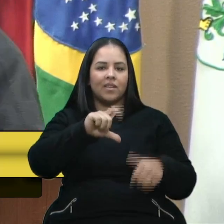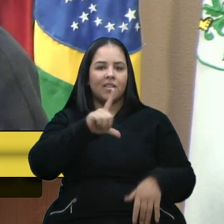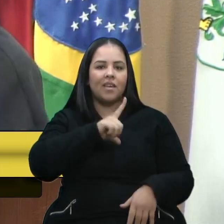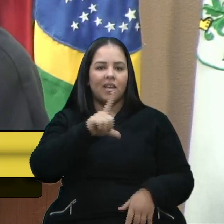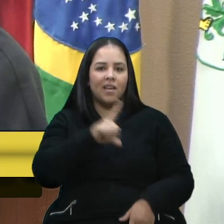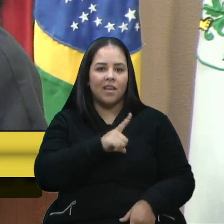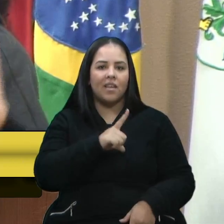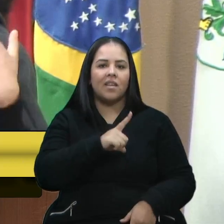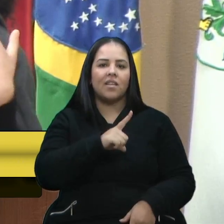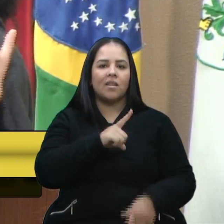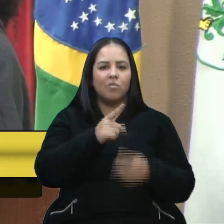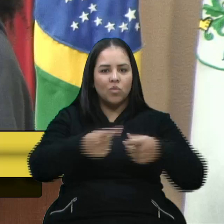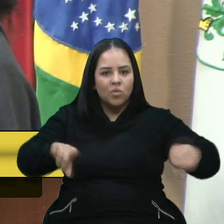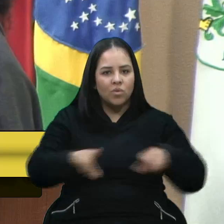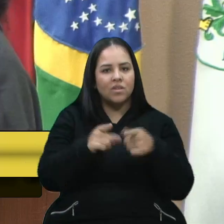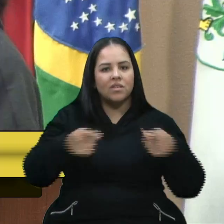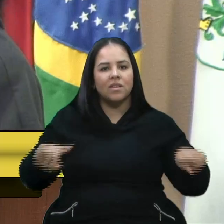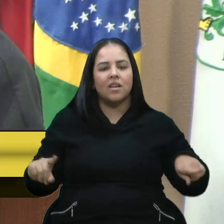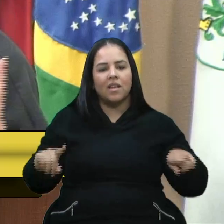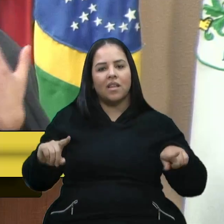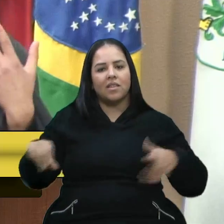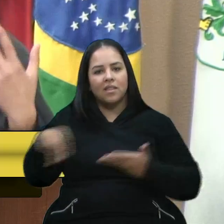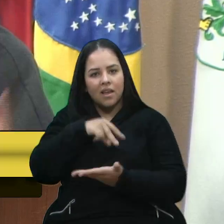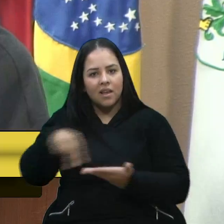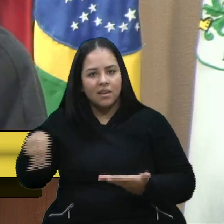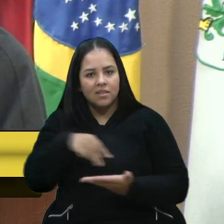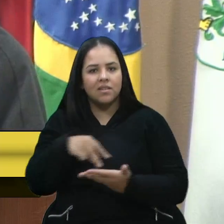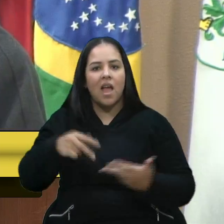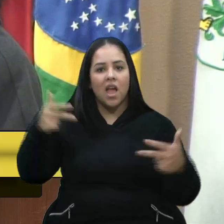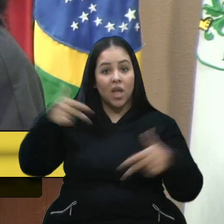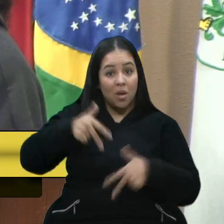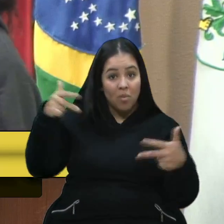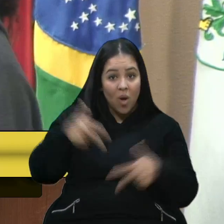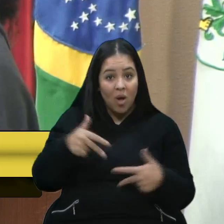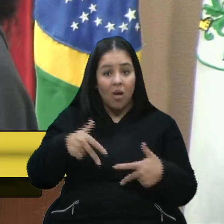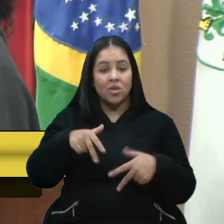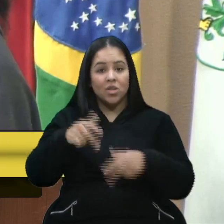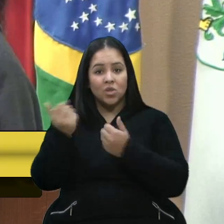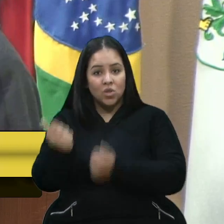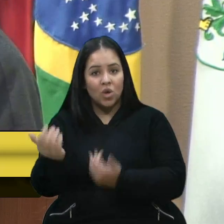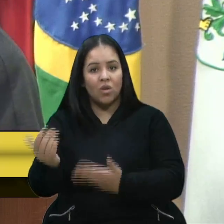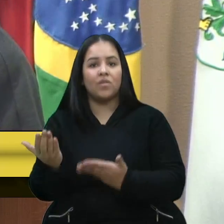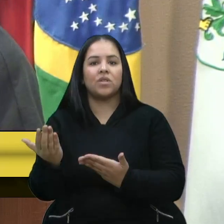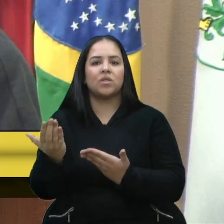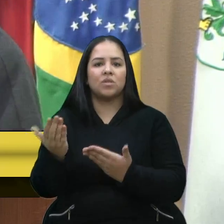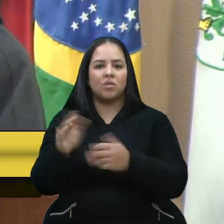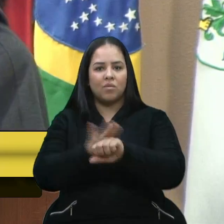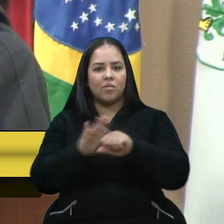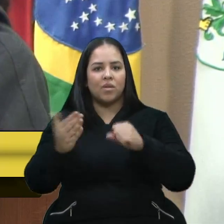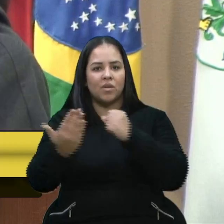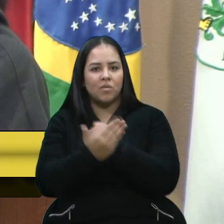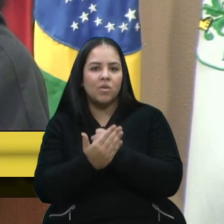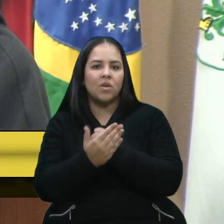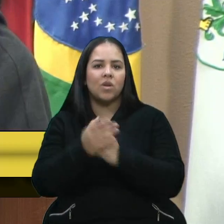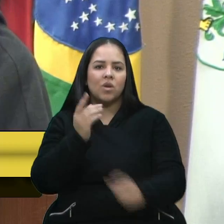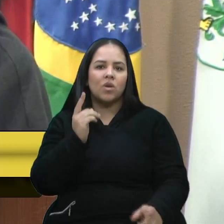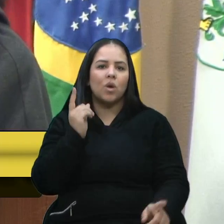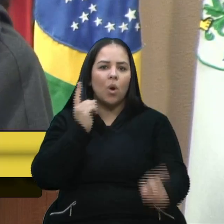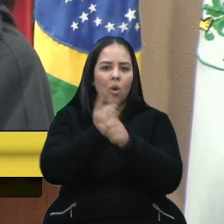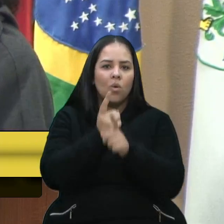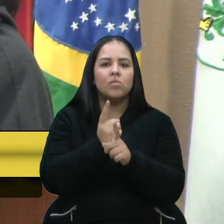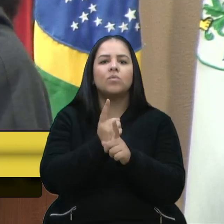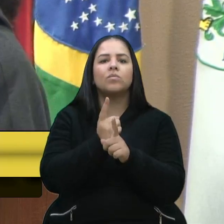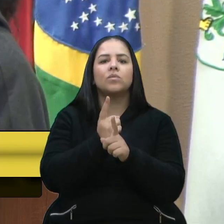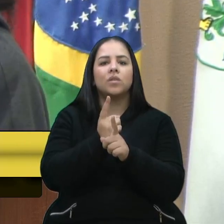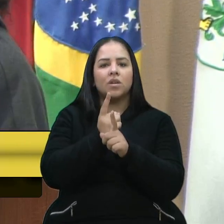hip hop, que muitos jovens dentro dos nossos bairros encontram uma saída, encontram um acolhimento, se